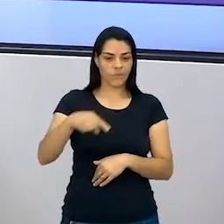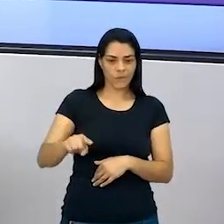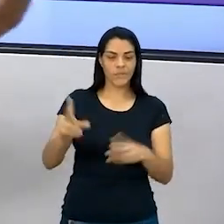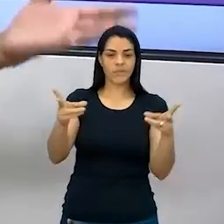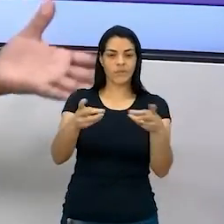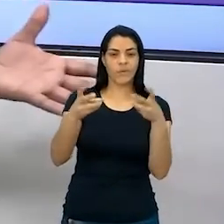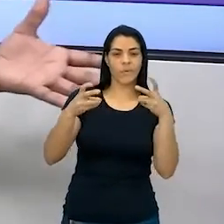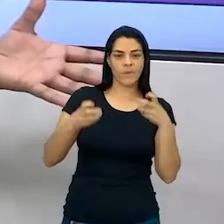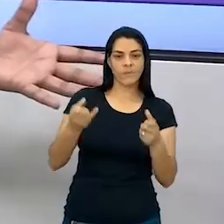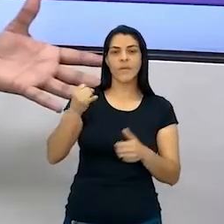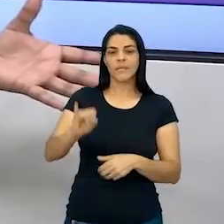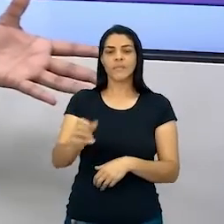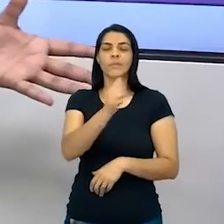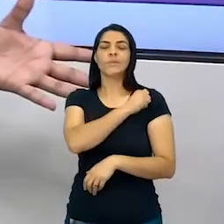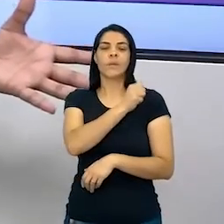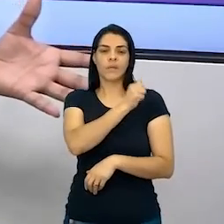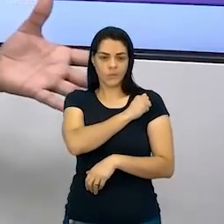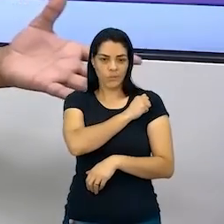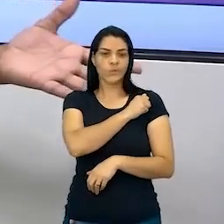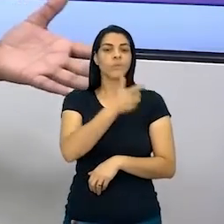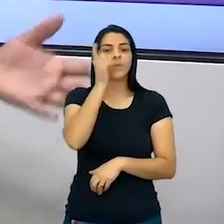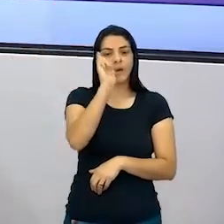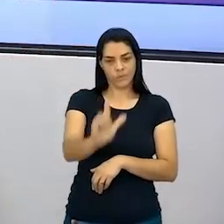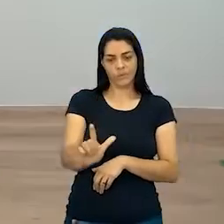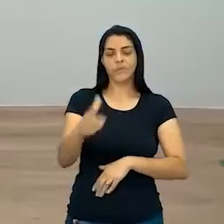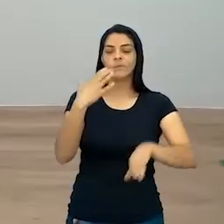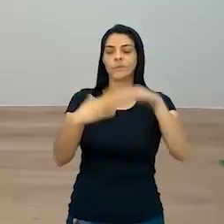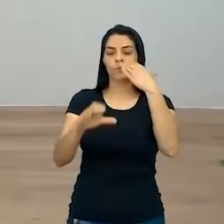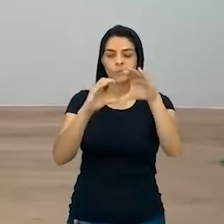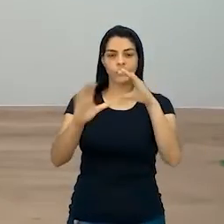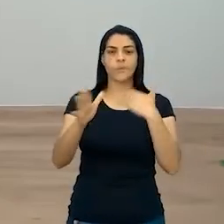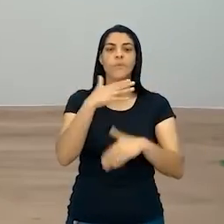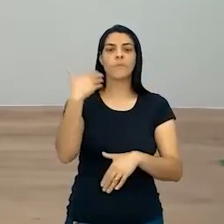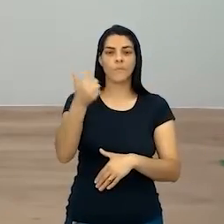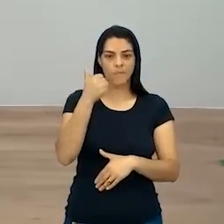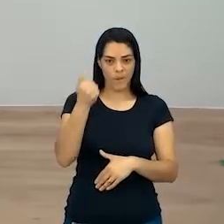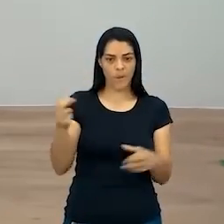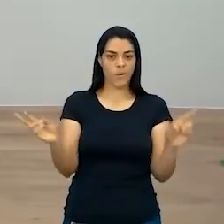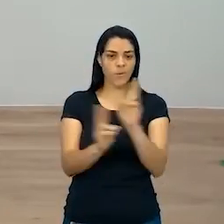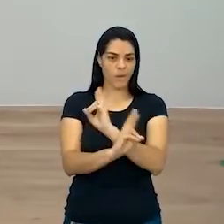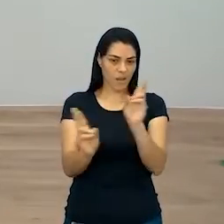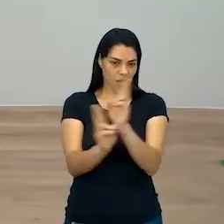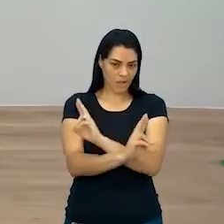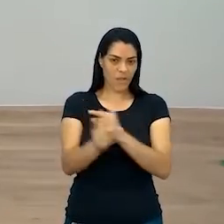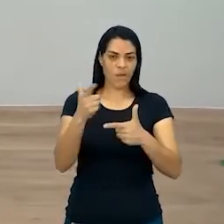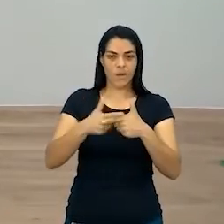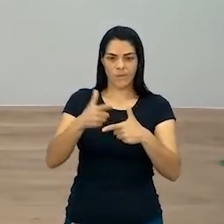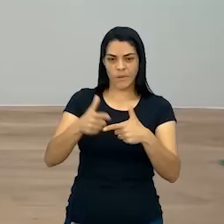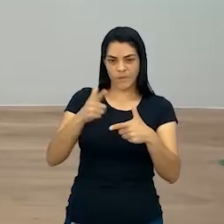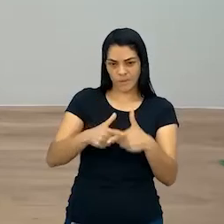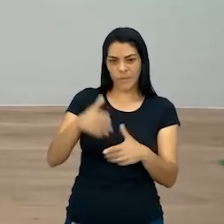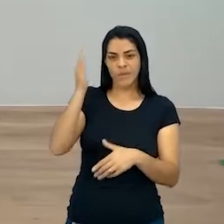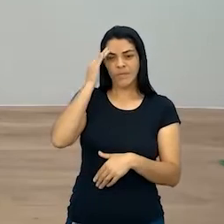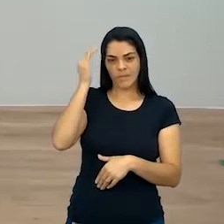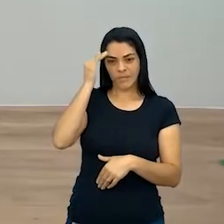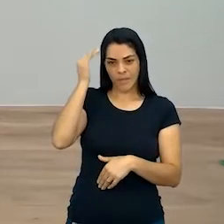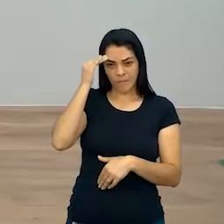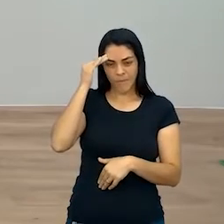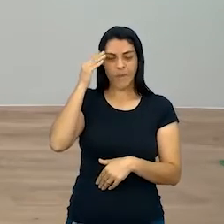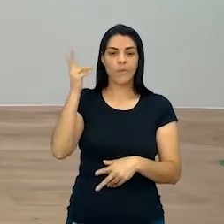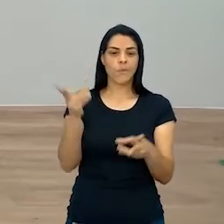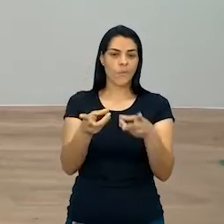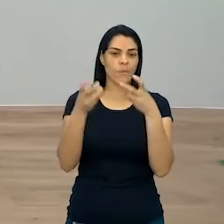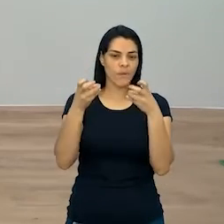estão conseguindo se comunicar melhor em relação aos problemas. E aí, aos pouquinhos, eles vão entendendo que identificar o problema não é do ponto de vista